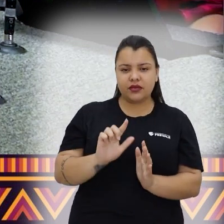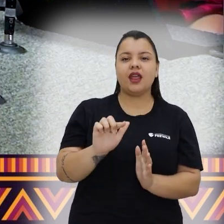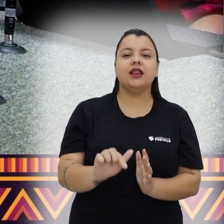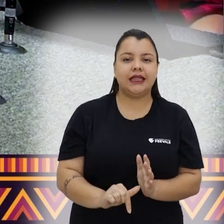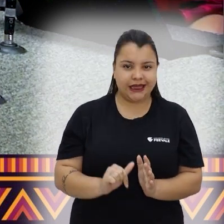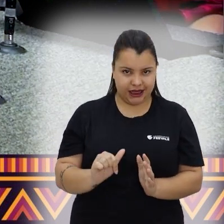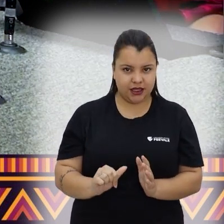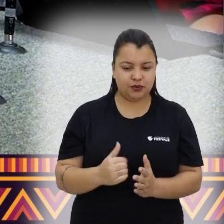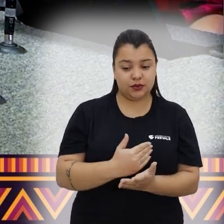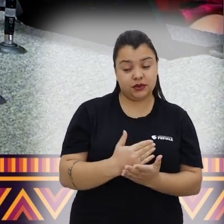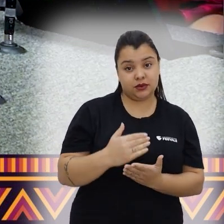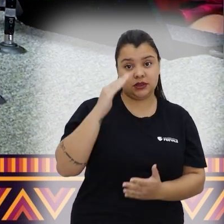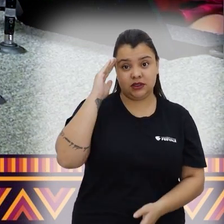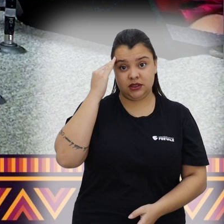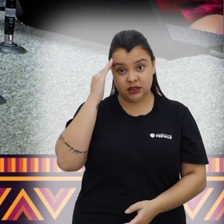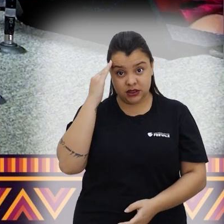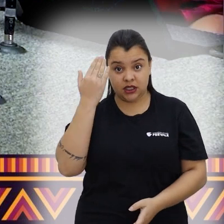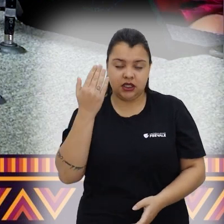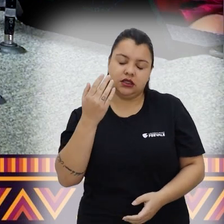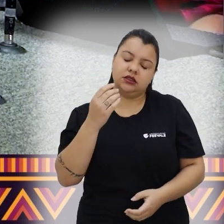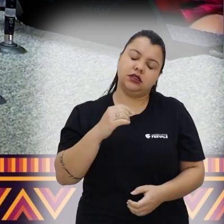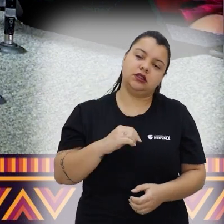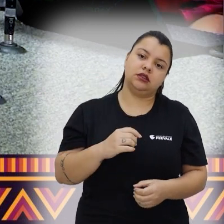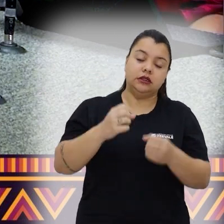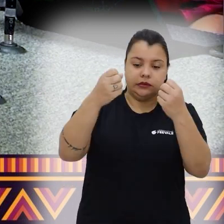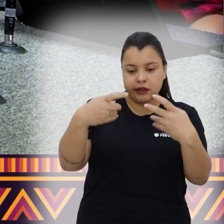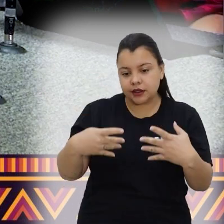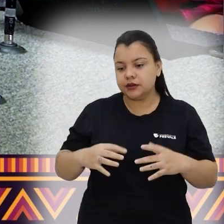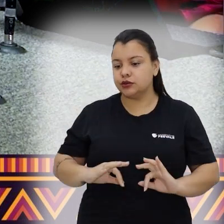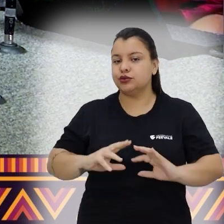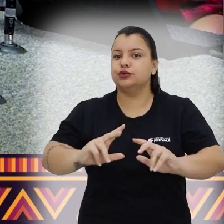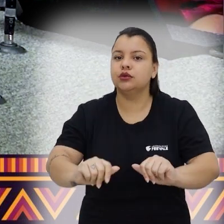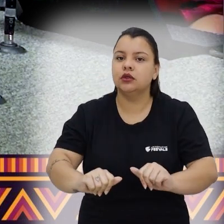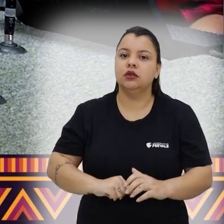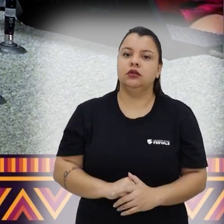sentido no retorno de tudo isso.